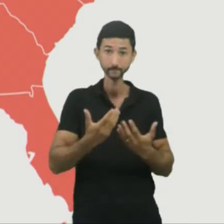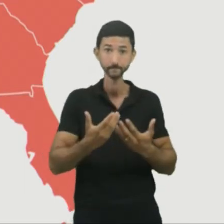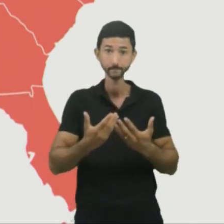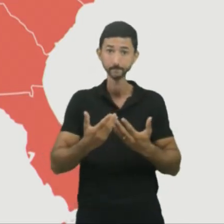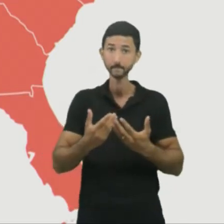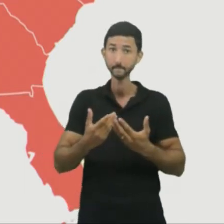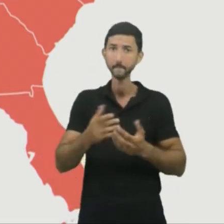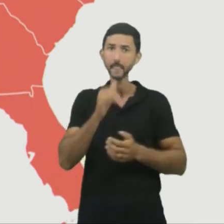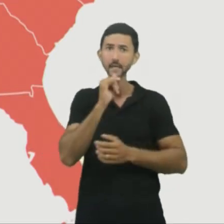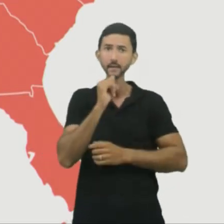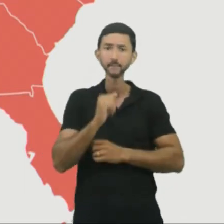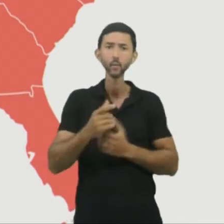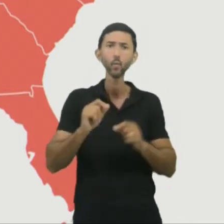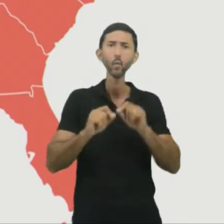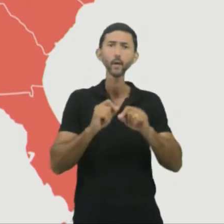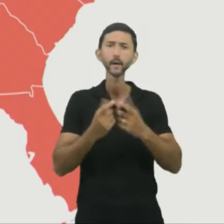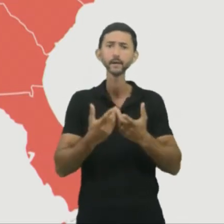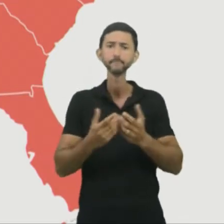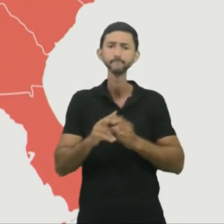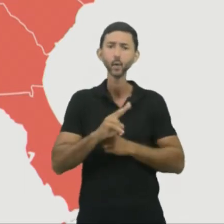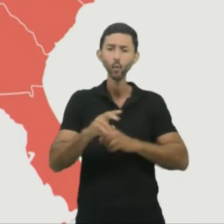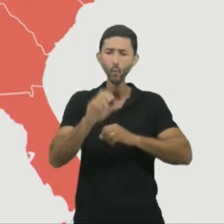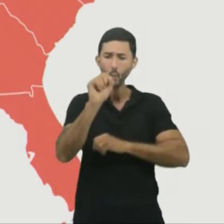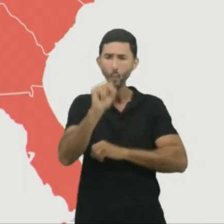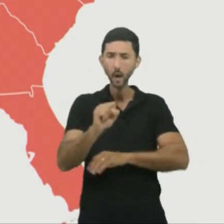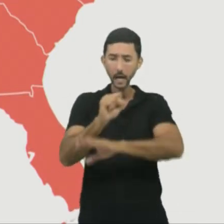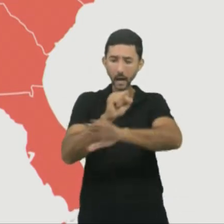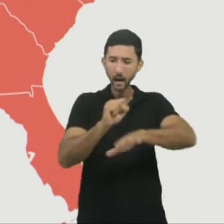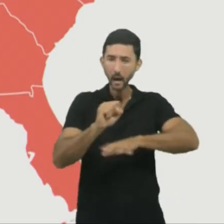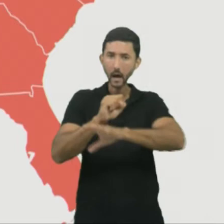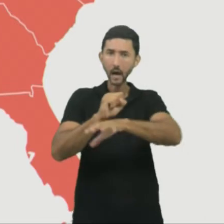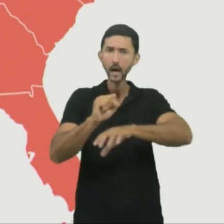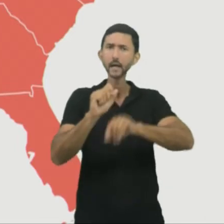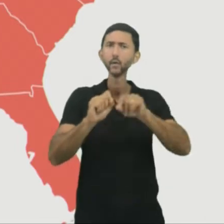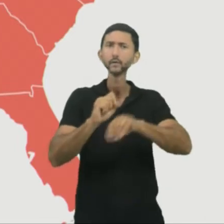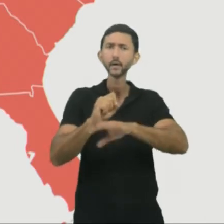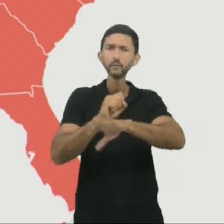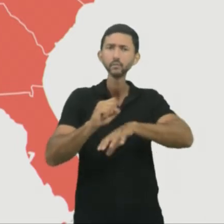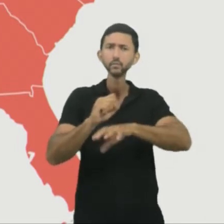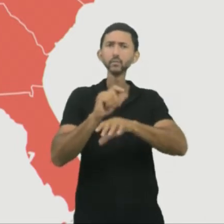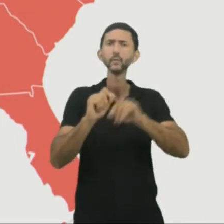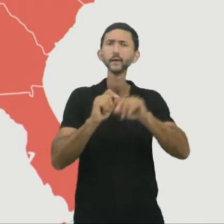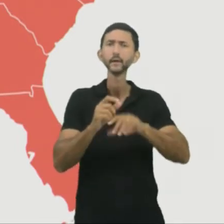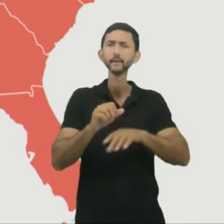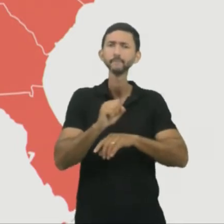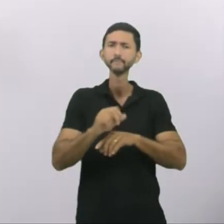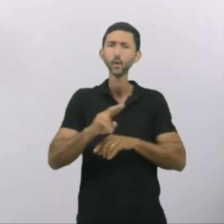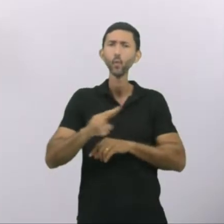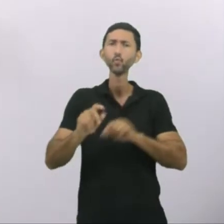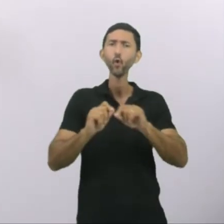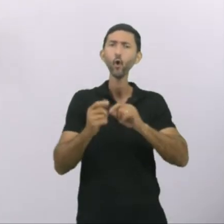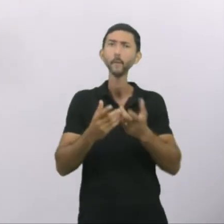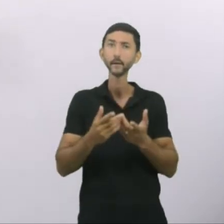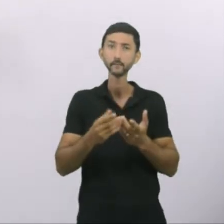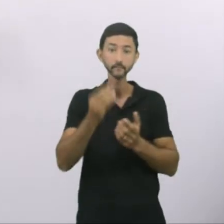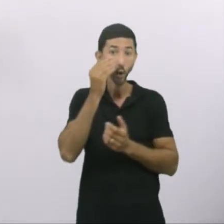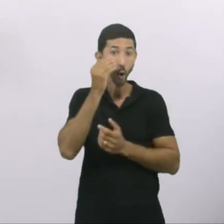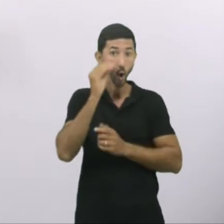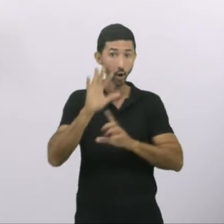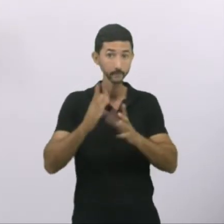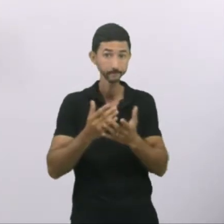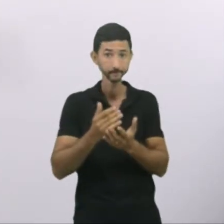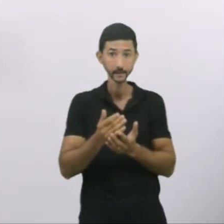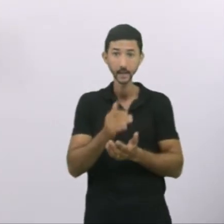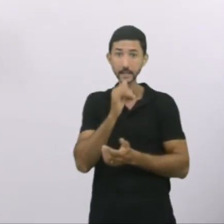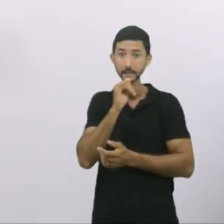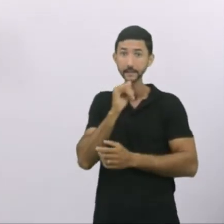Portanto, ela receberá um nome. Essa região mais ao sul, aluno, presta bastante atenção numa coisa.